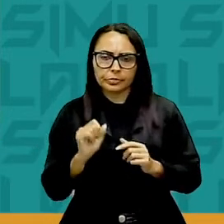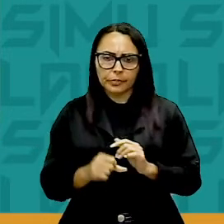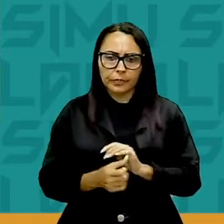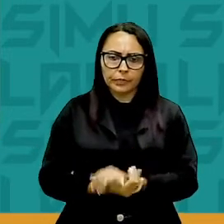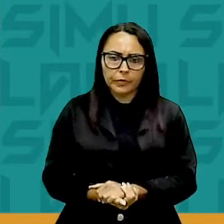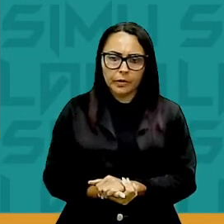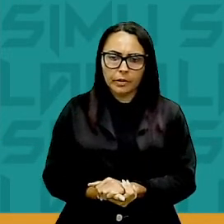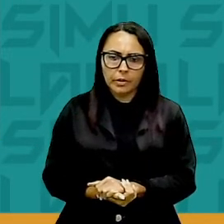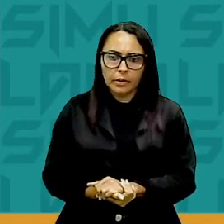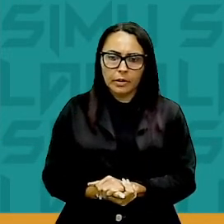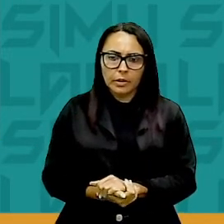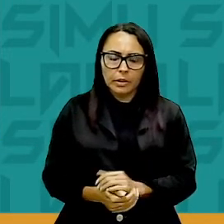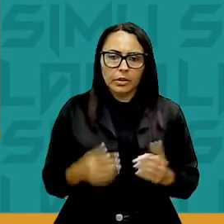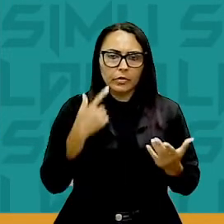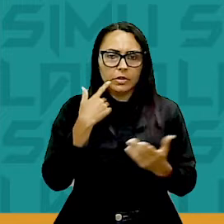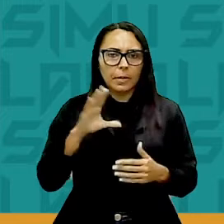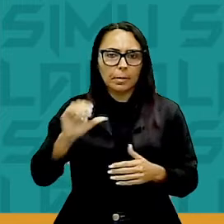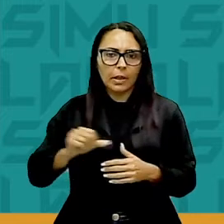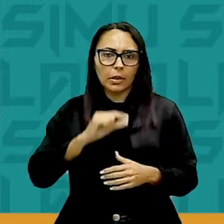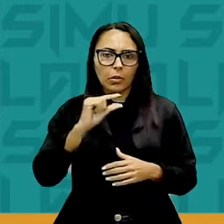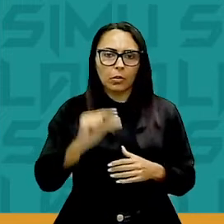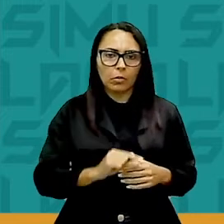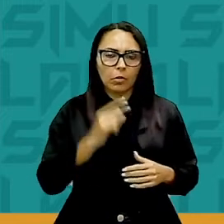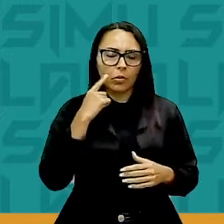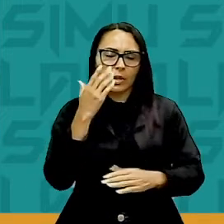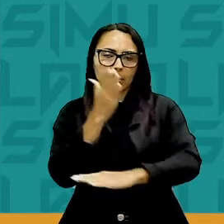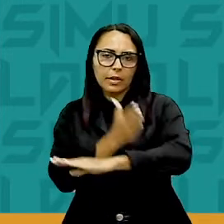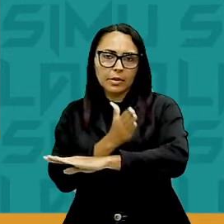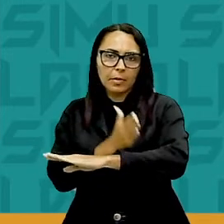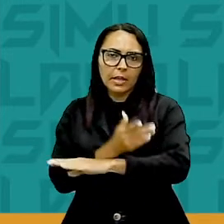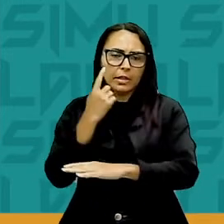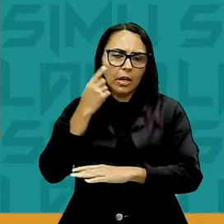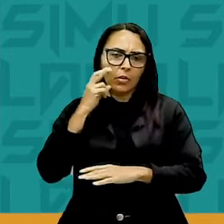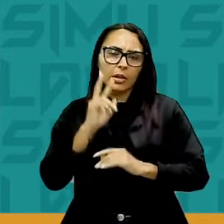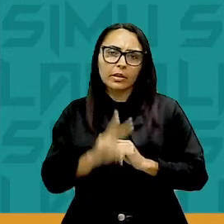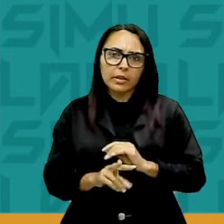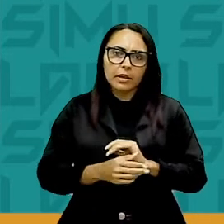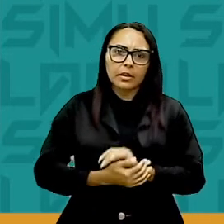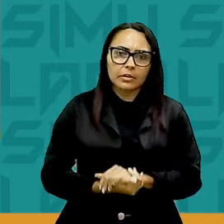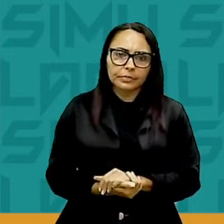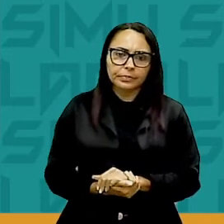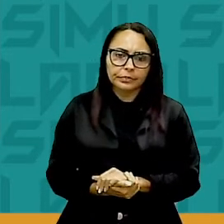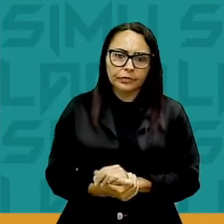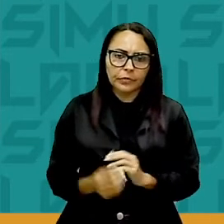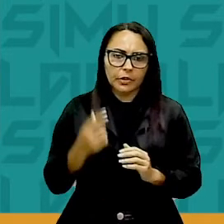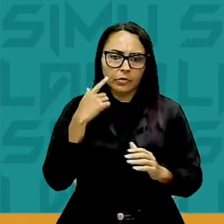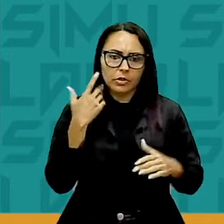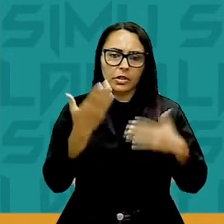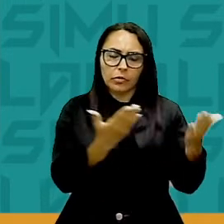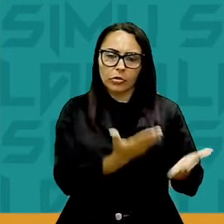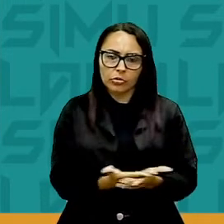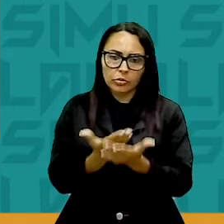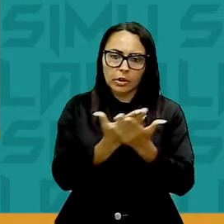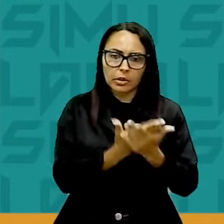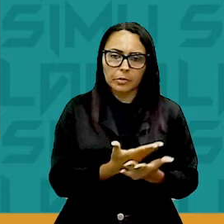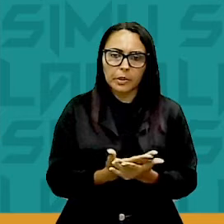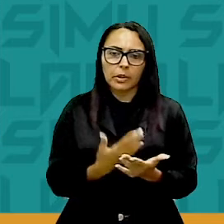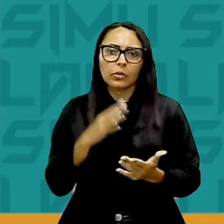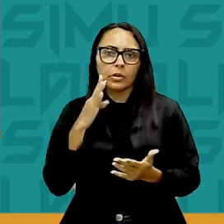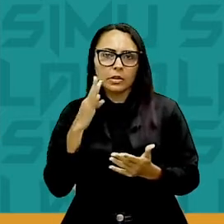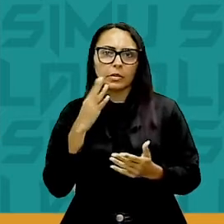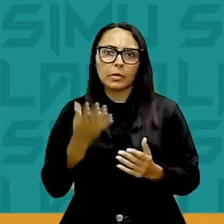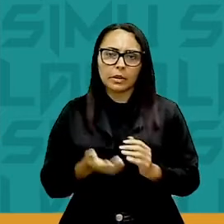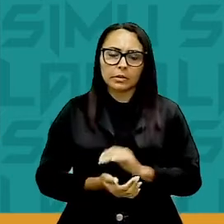da religião, quando você pega um pouquinho ali da Idade Média, dá uma olhadinha lá. Inclusive, quando você for estudar essa questão do